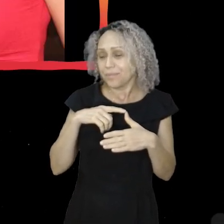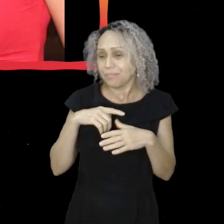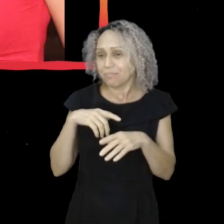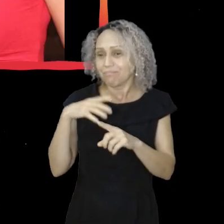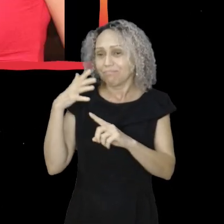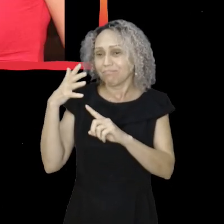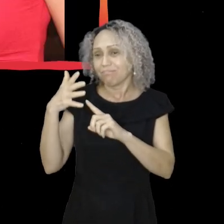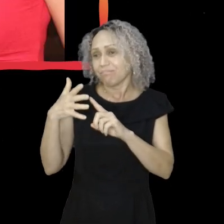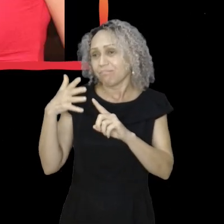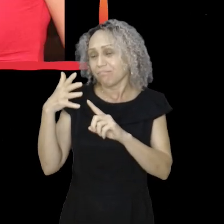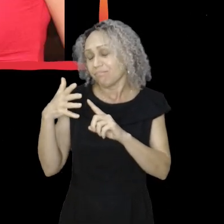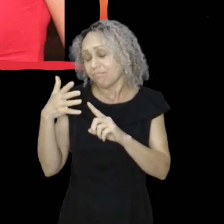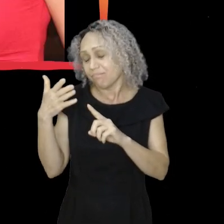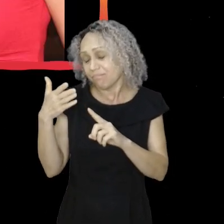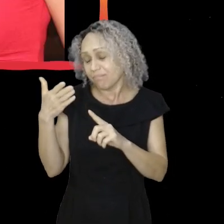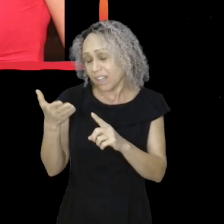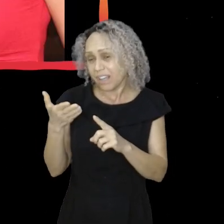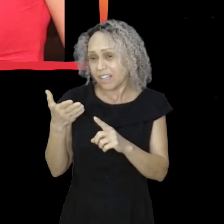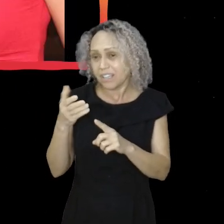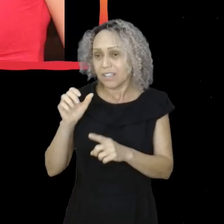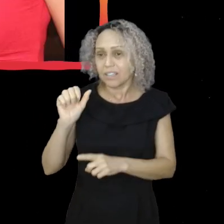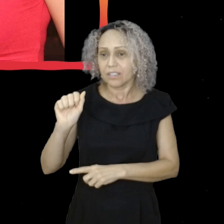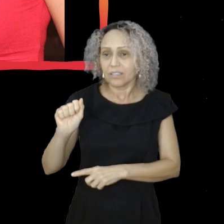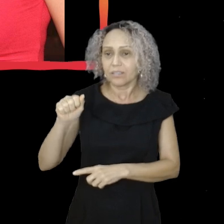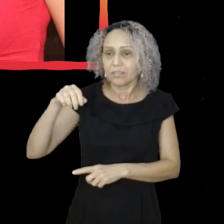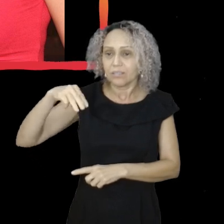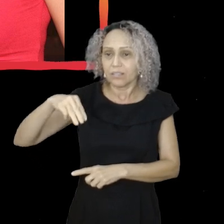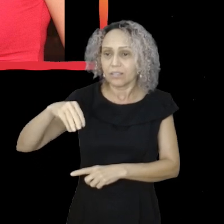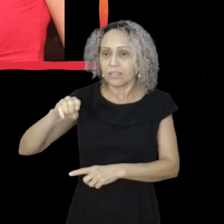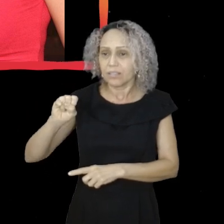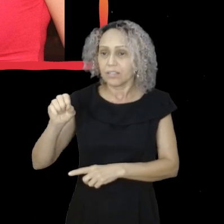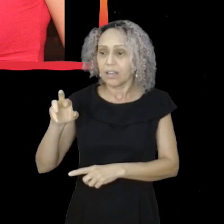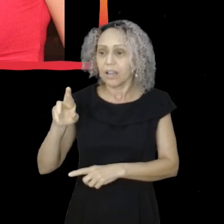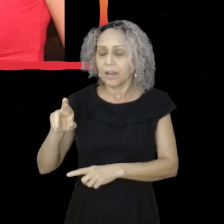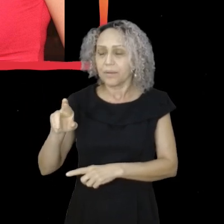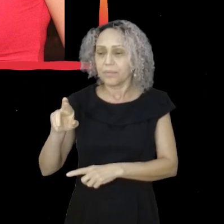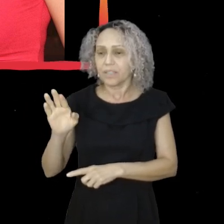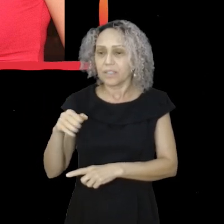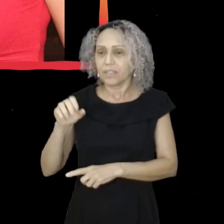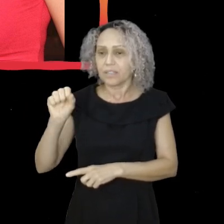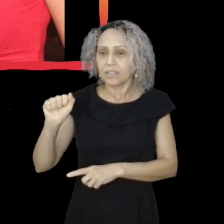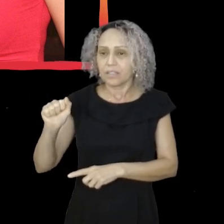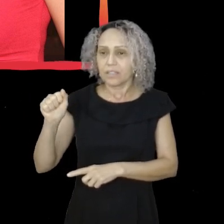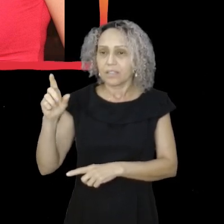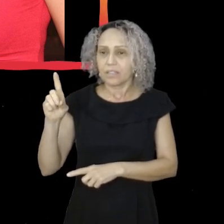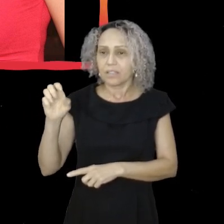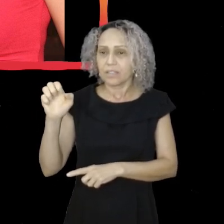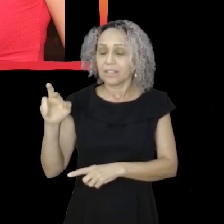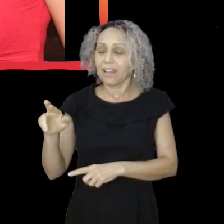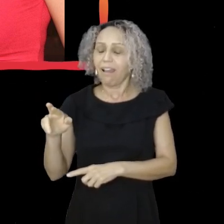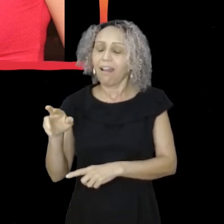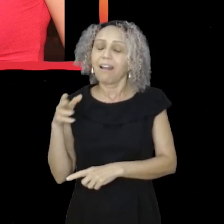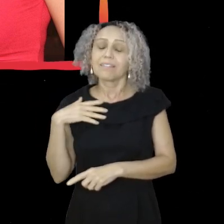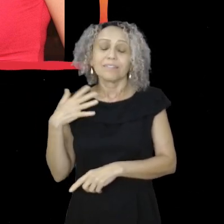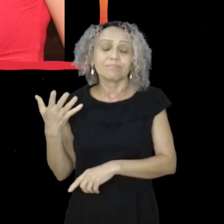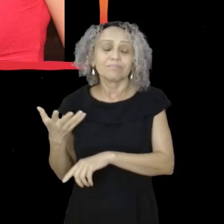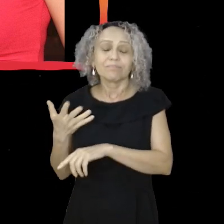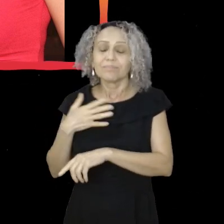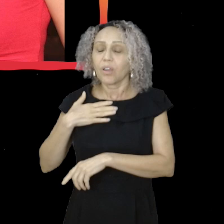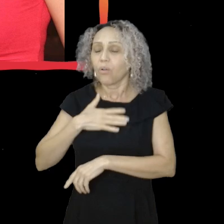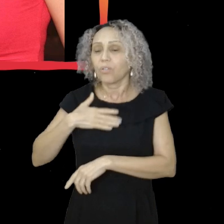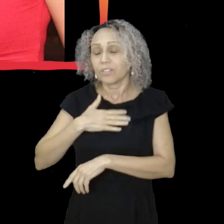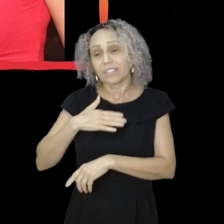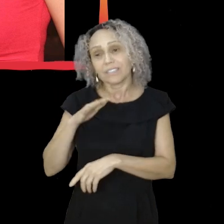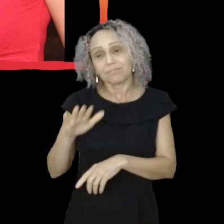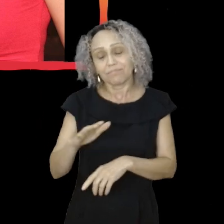a mãe tava falando, mas eu entendi que eu não podia ir mesmo para as manifestações de 2013 e acho que seguiram,